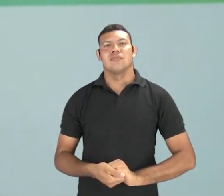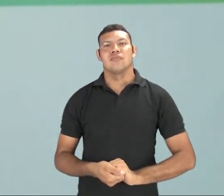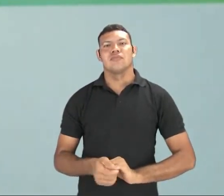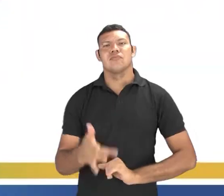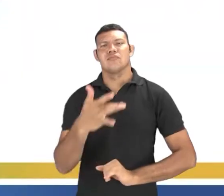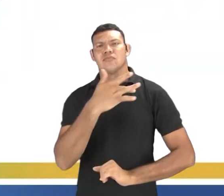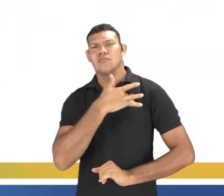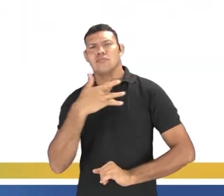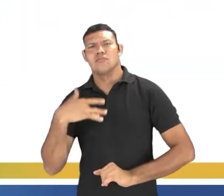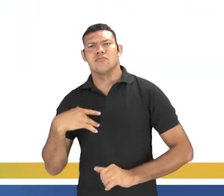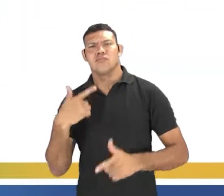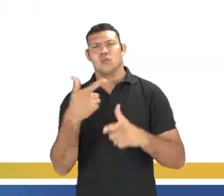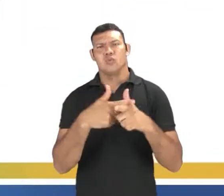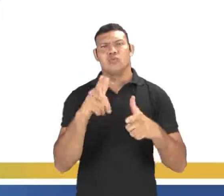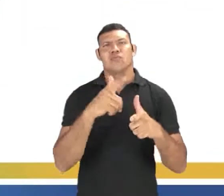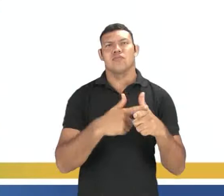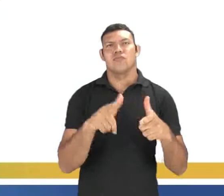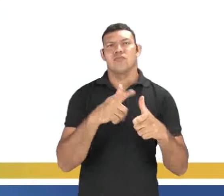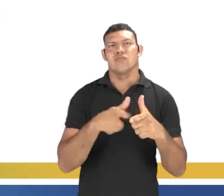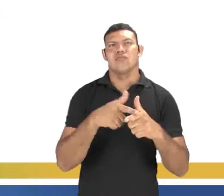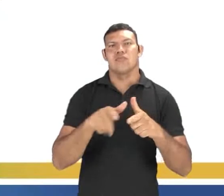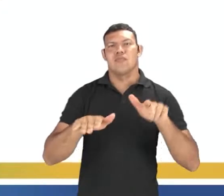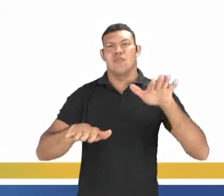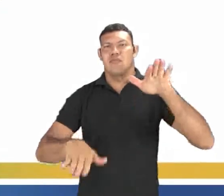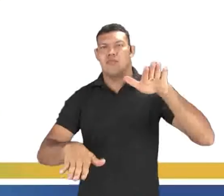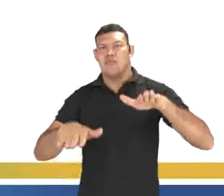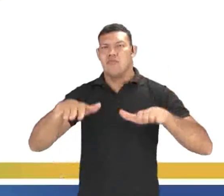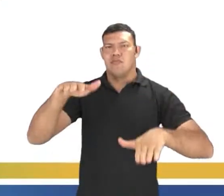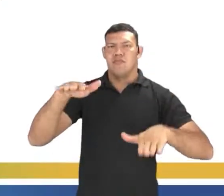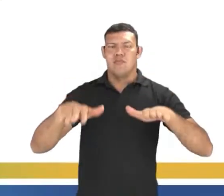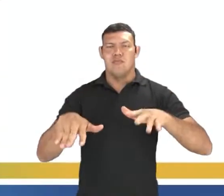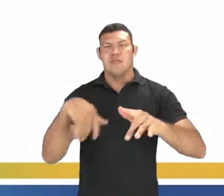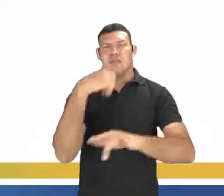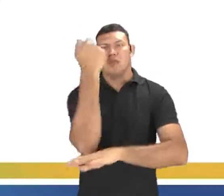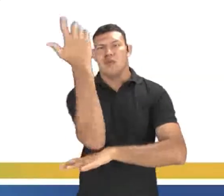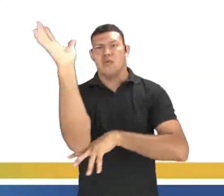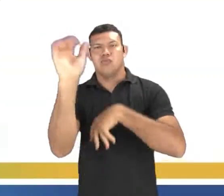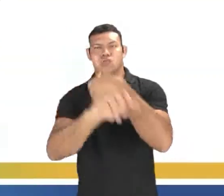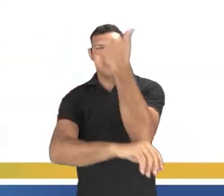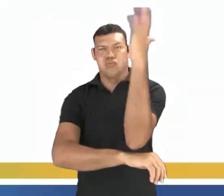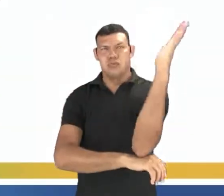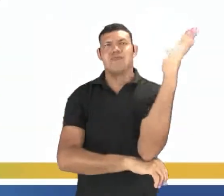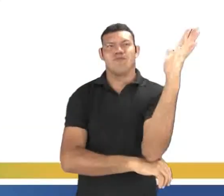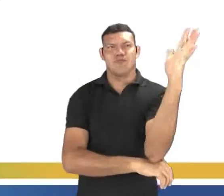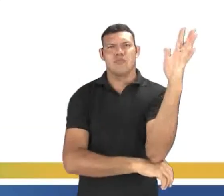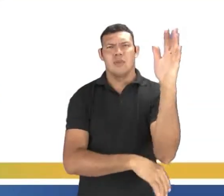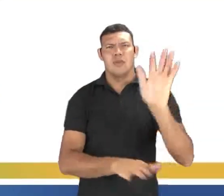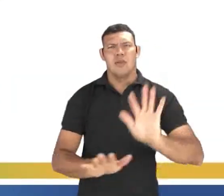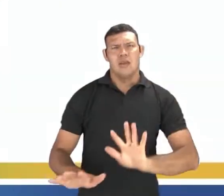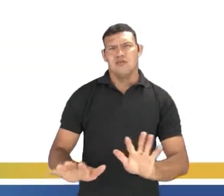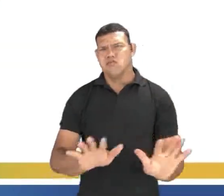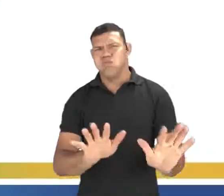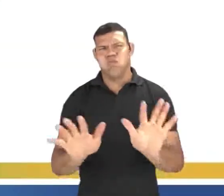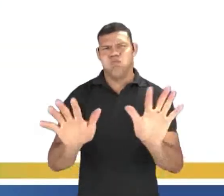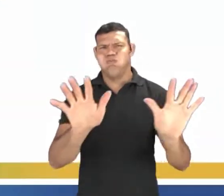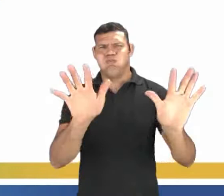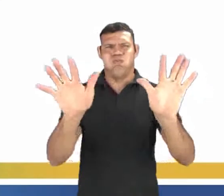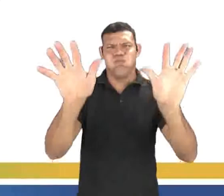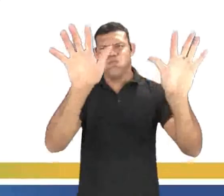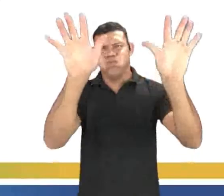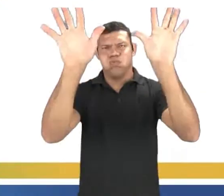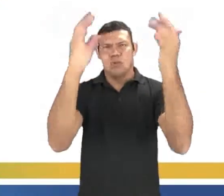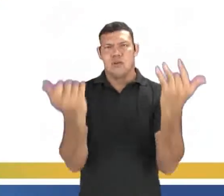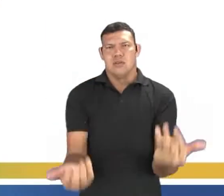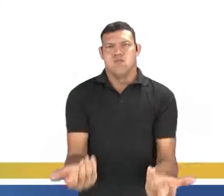Danos à saúde e desequilíbrio ecológico. Os efeitos da fumaça e fuligens